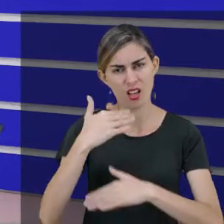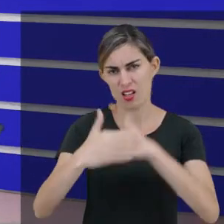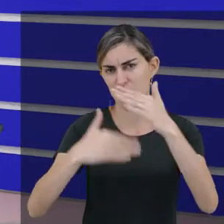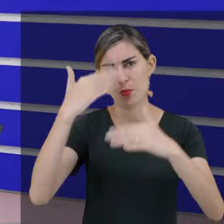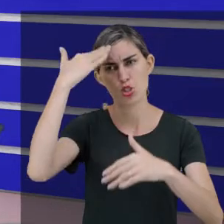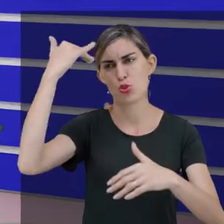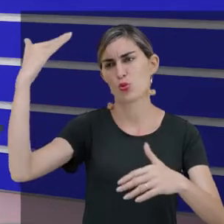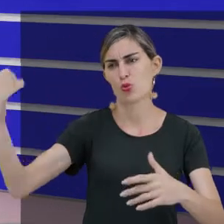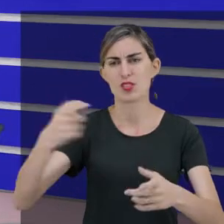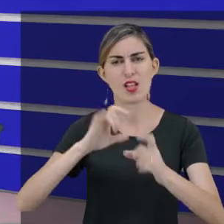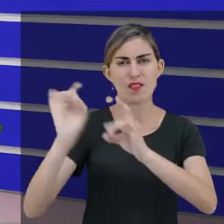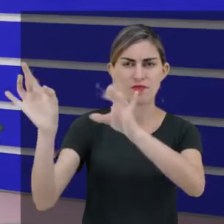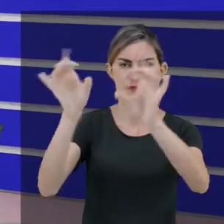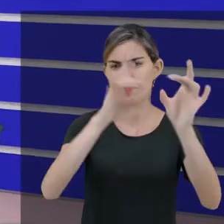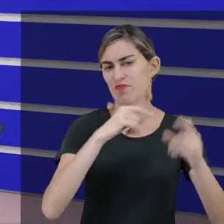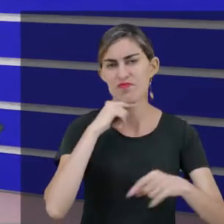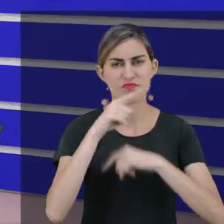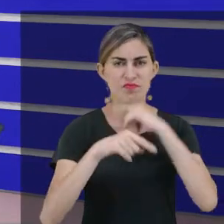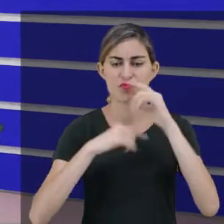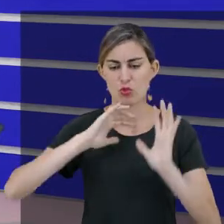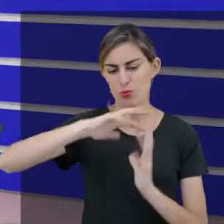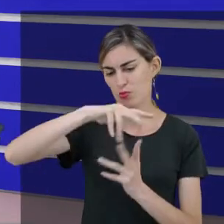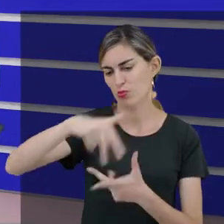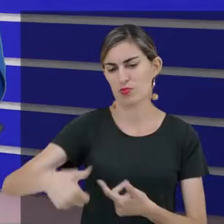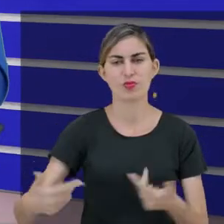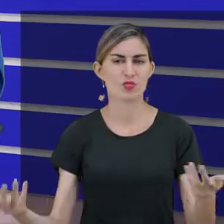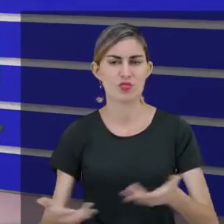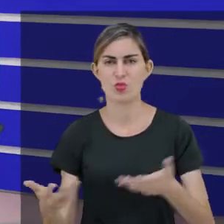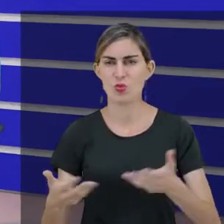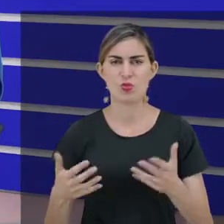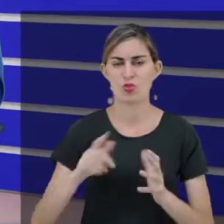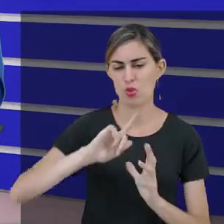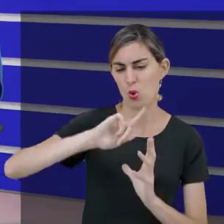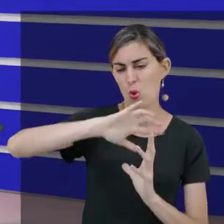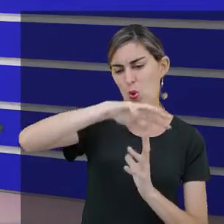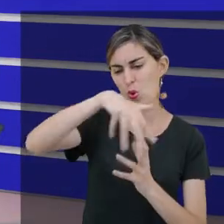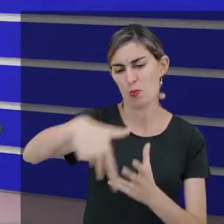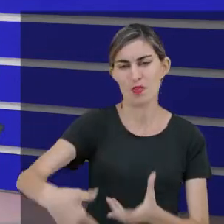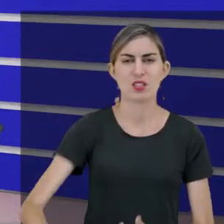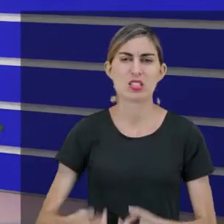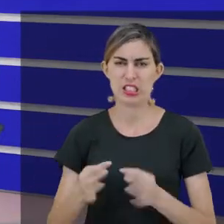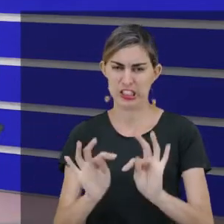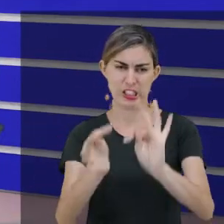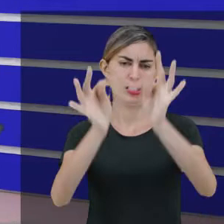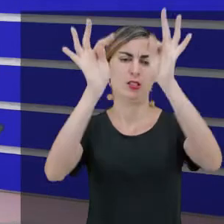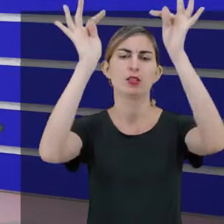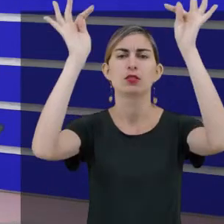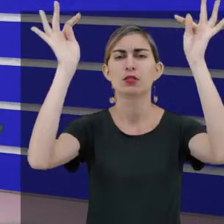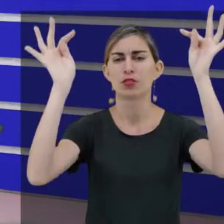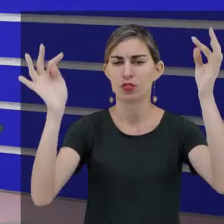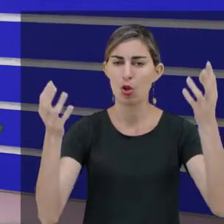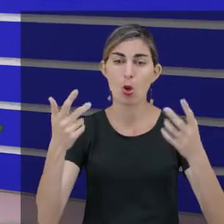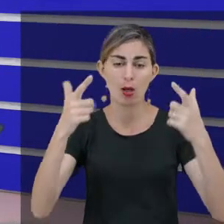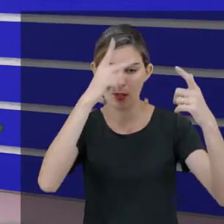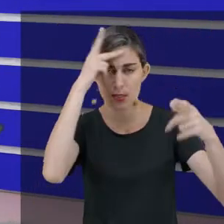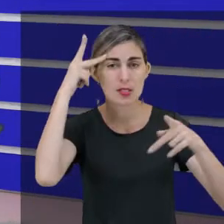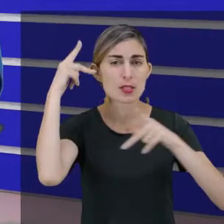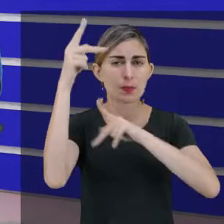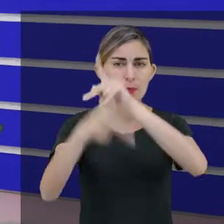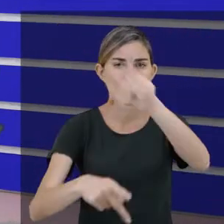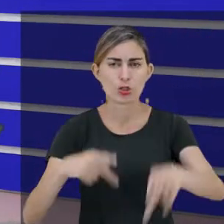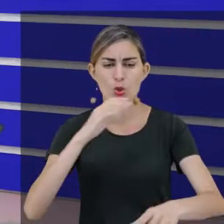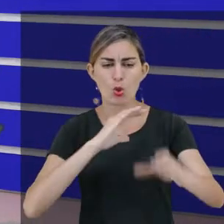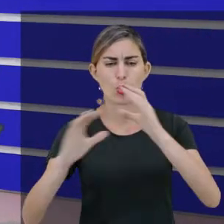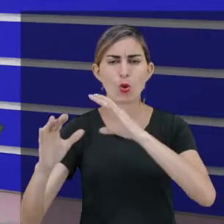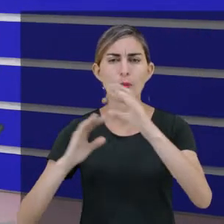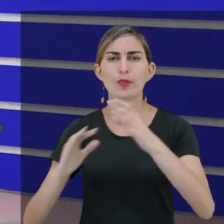sucesso no mercado. Principalmente no mundo que a gente vive muito globalizado, muito antenado, né? Uma tecnologia aí latente, onde as pessoas elas se comunicam